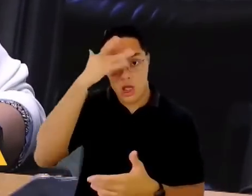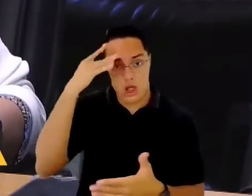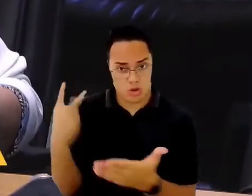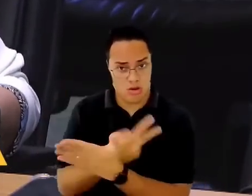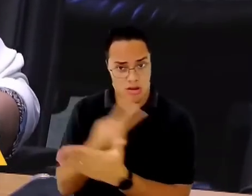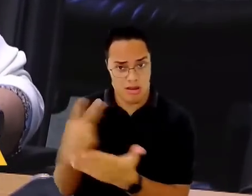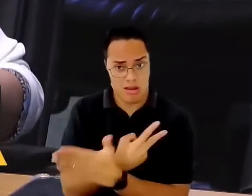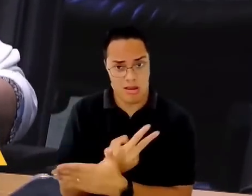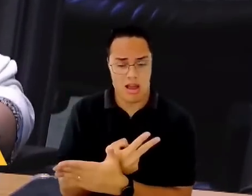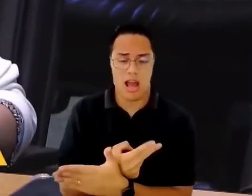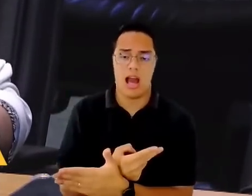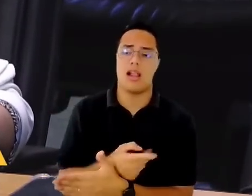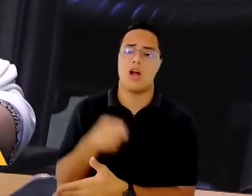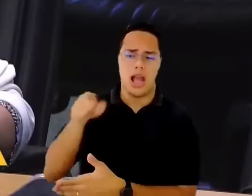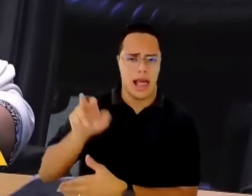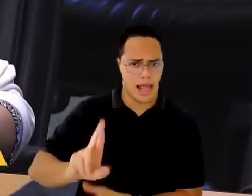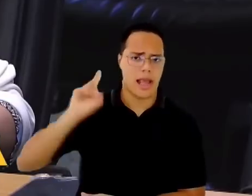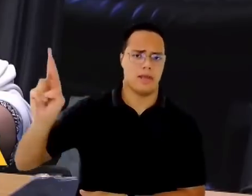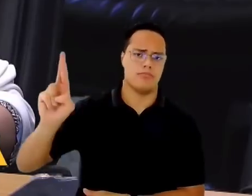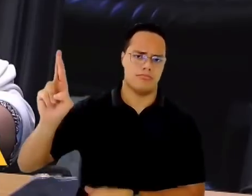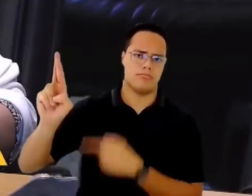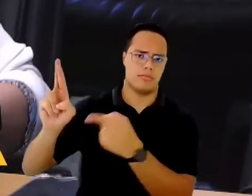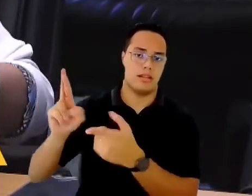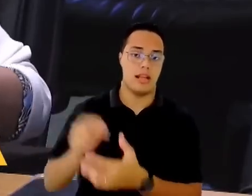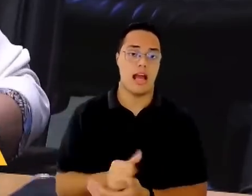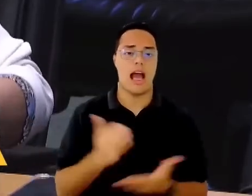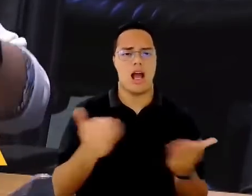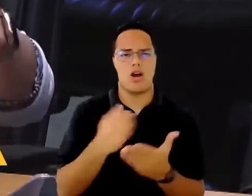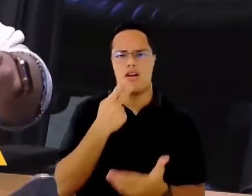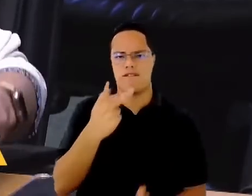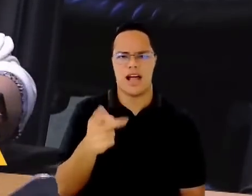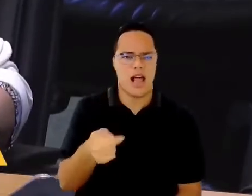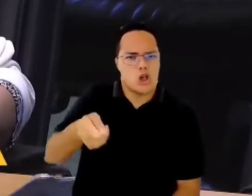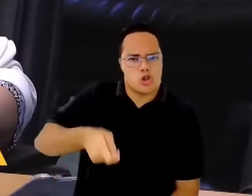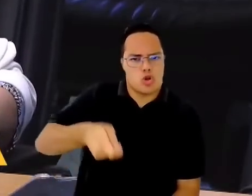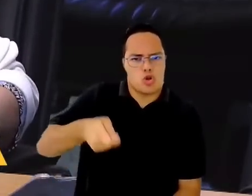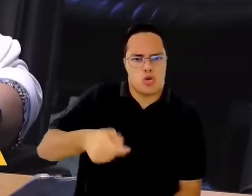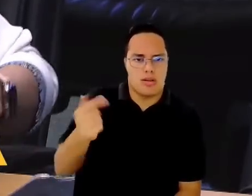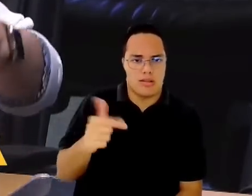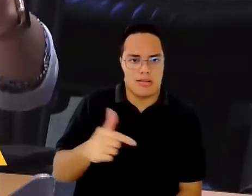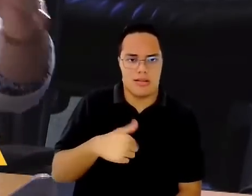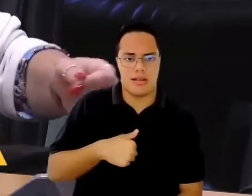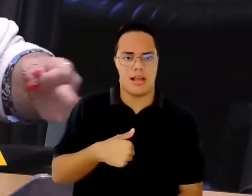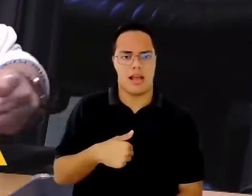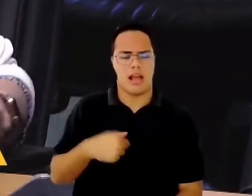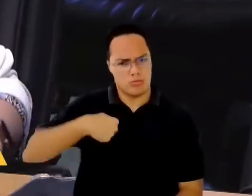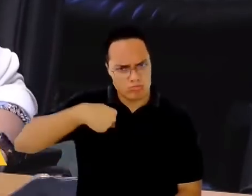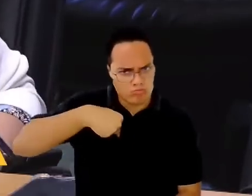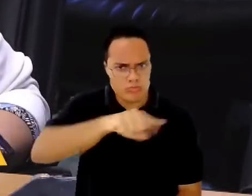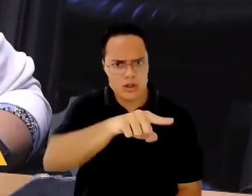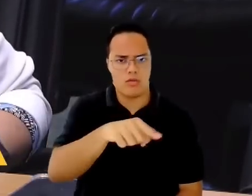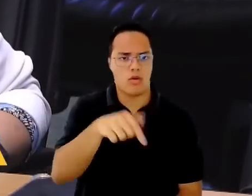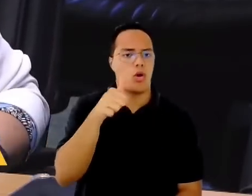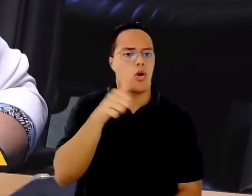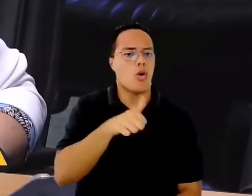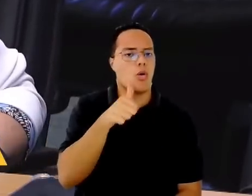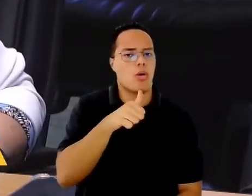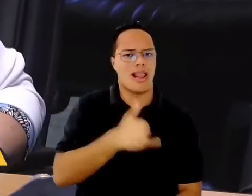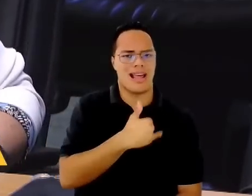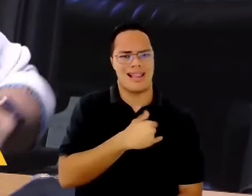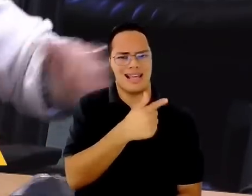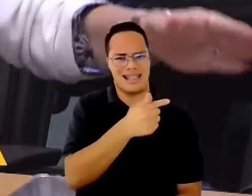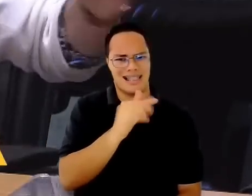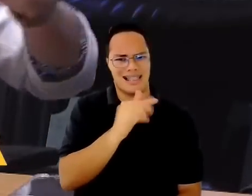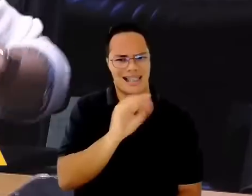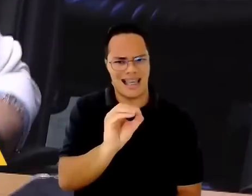que não está tendo tortura uma senhora eu fui lá senhora mais de 70 anos presa